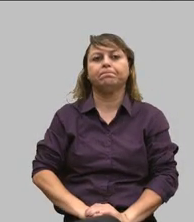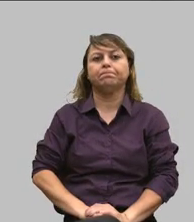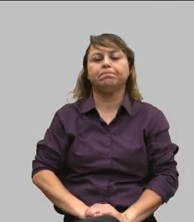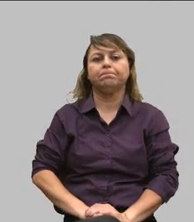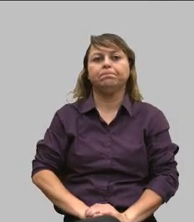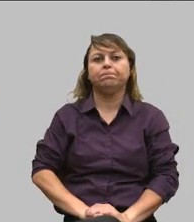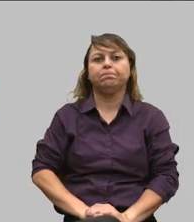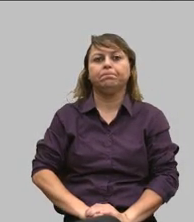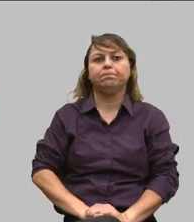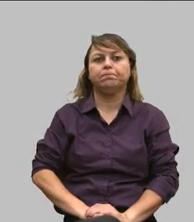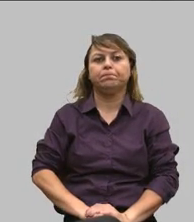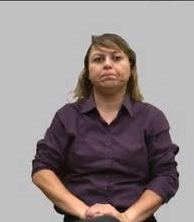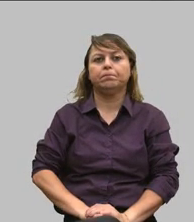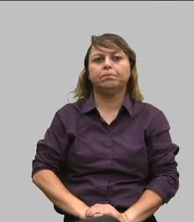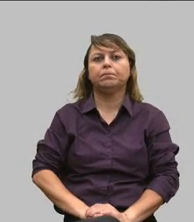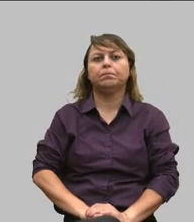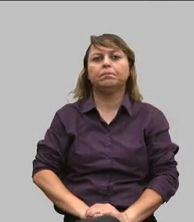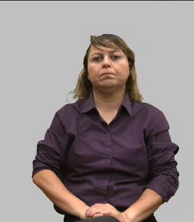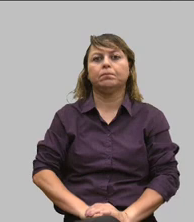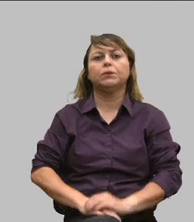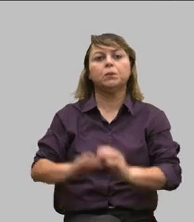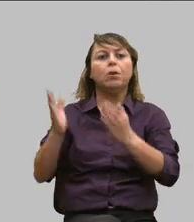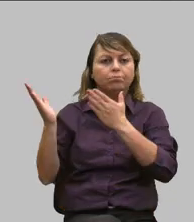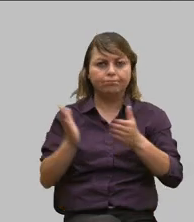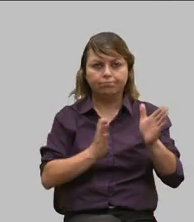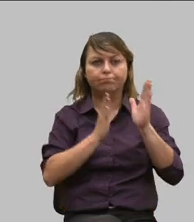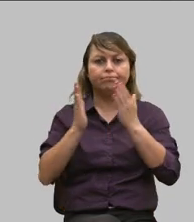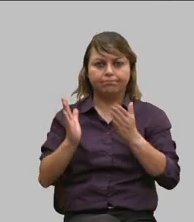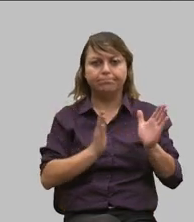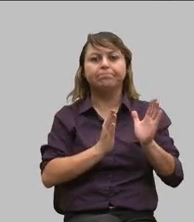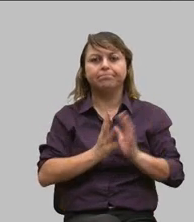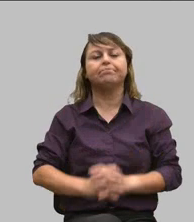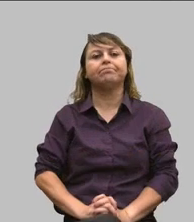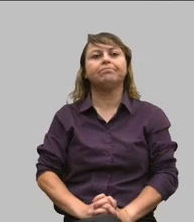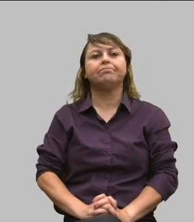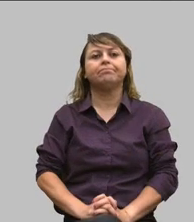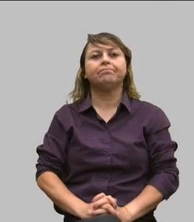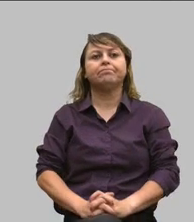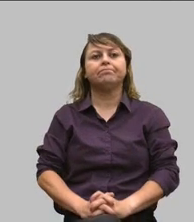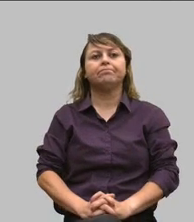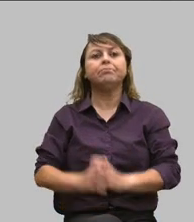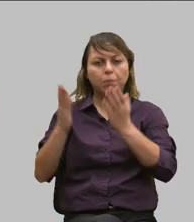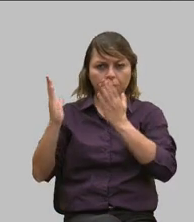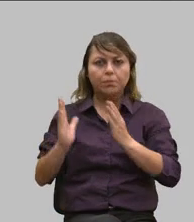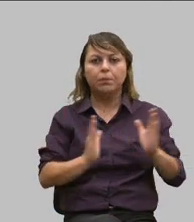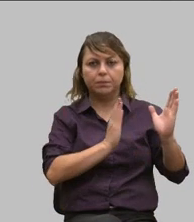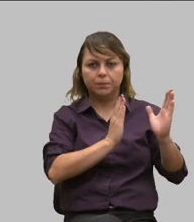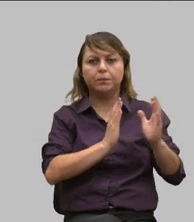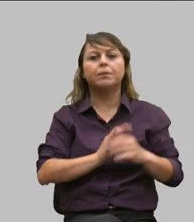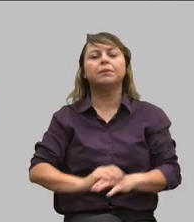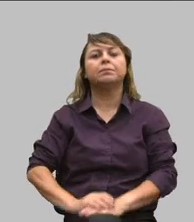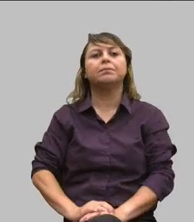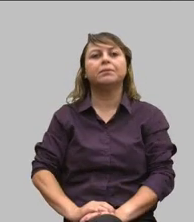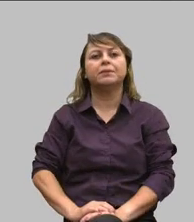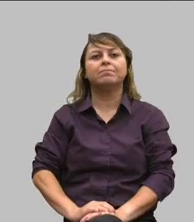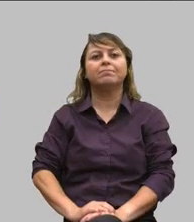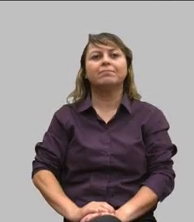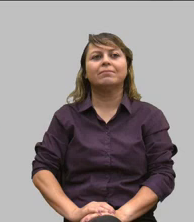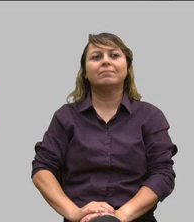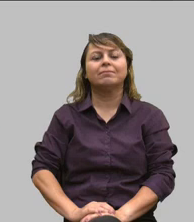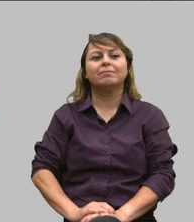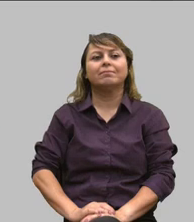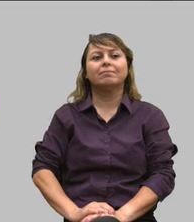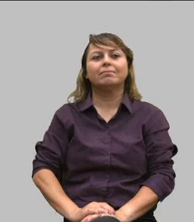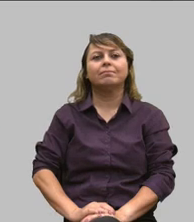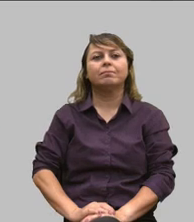passar pode passar vou passar rápido pode passar eu vou passar pode pode passando aqui também que eu vou falando direto aqui pronto